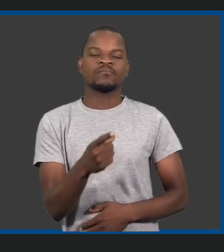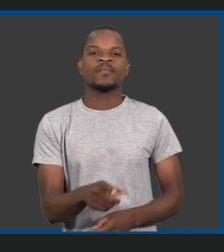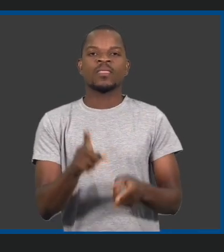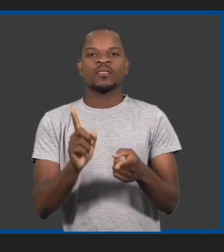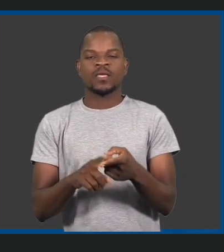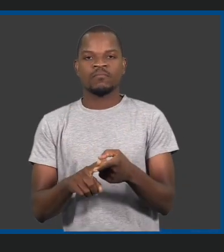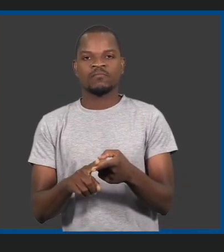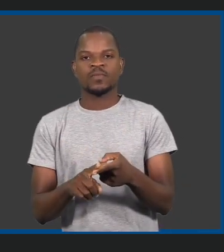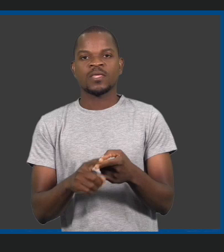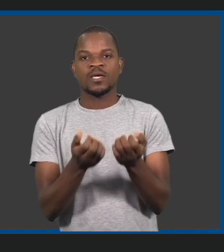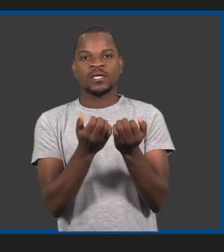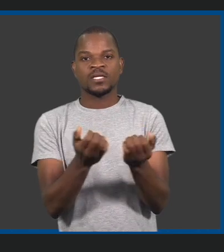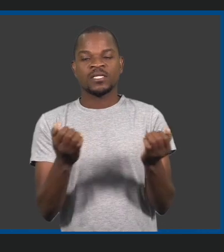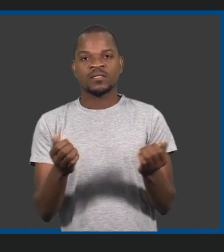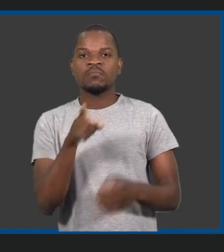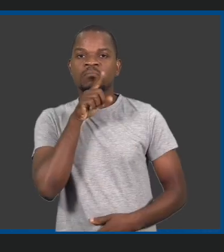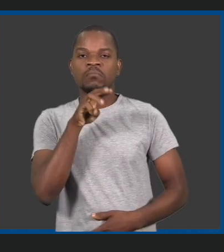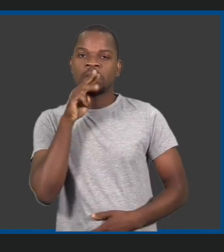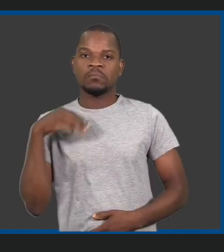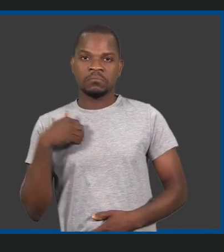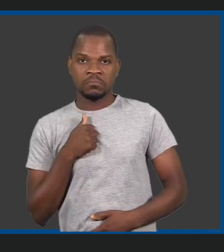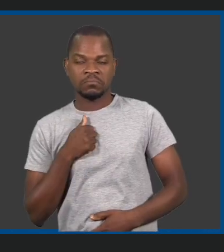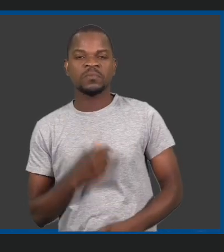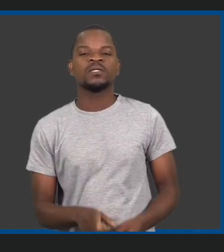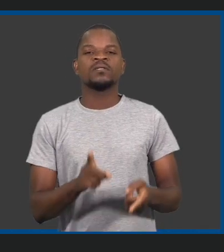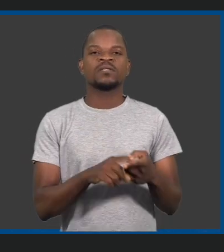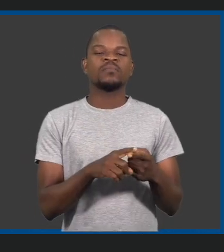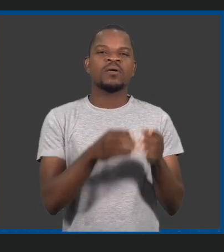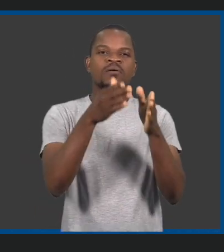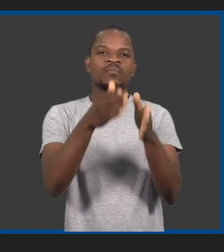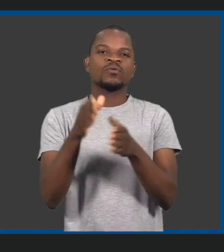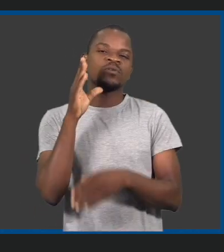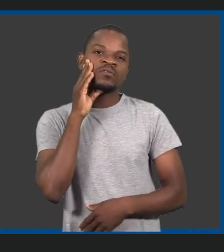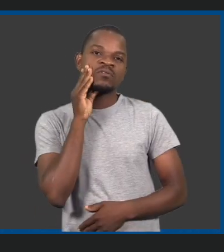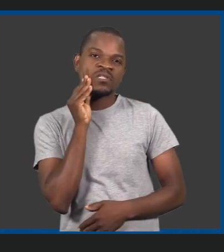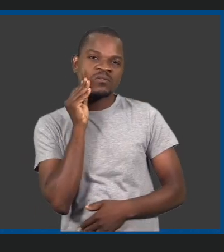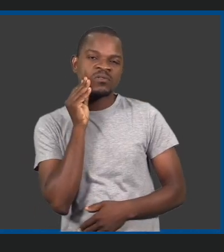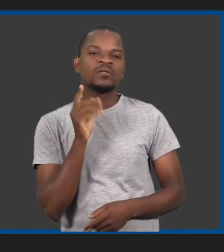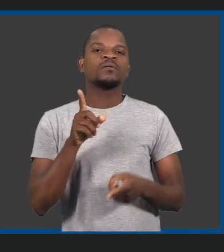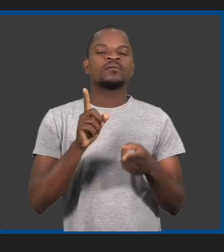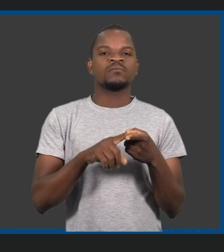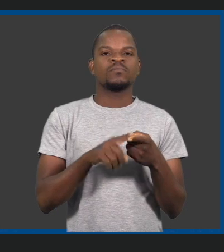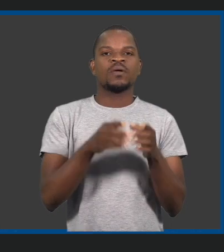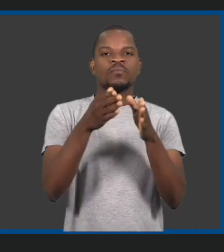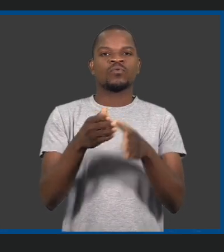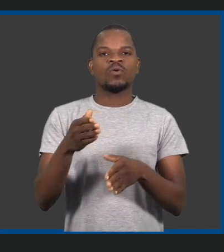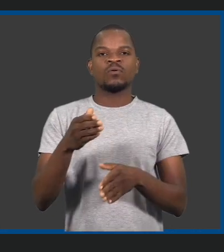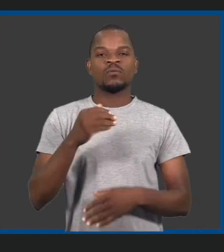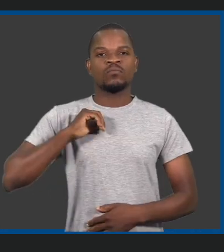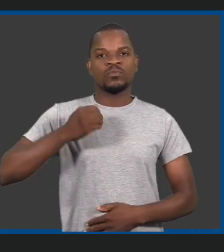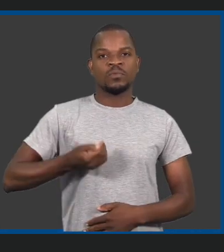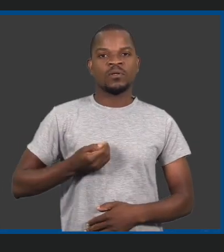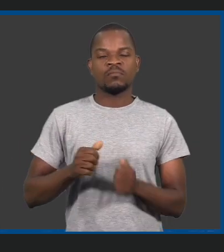nas aldeias que nós vamos construir, na verdade, aquelas pessoas que estarão no centro,